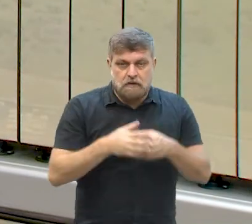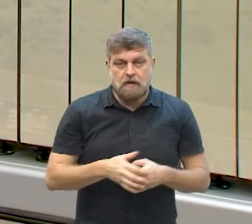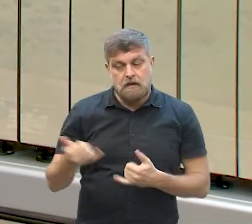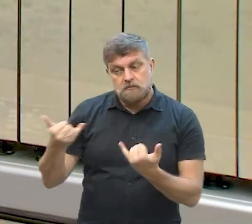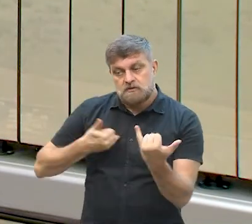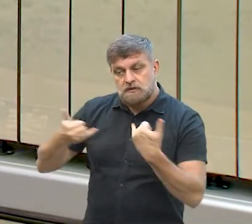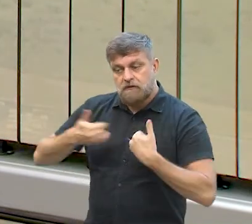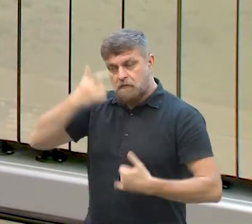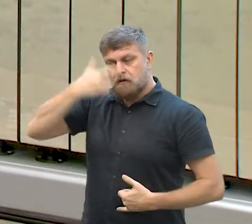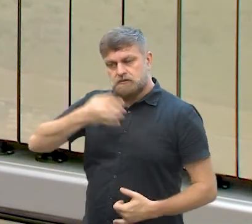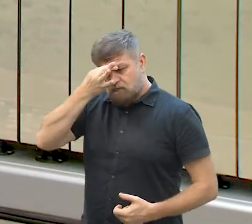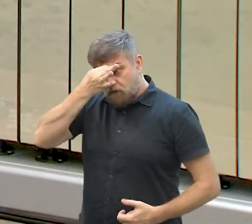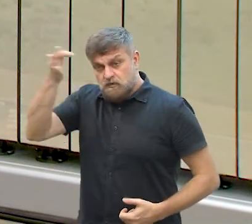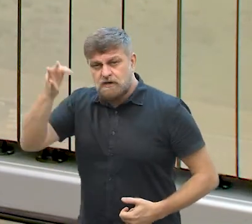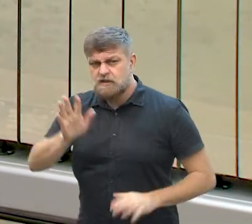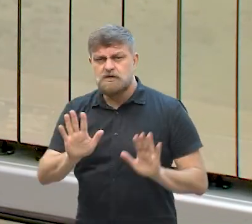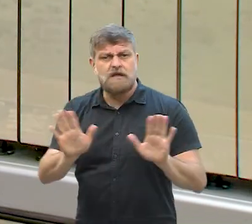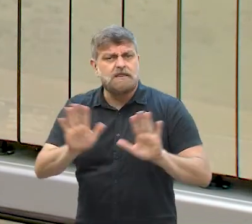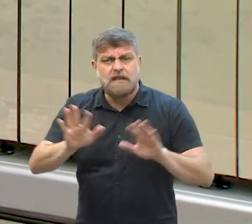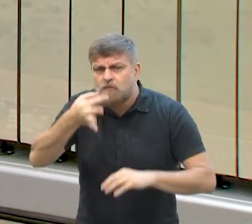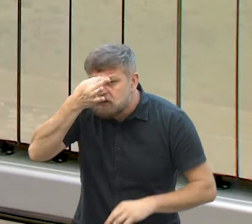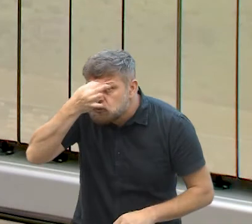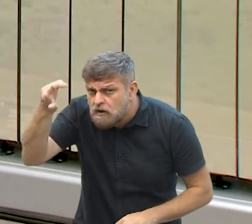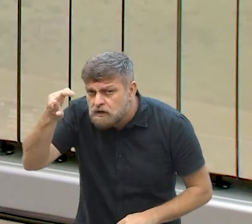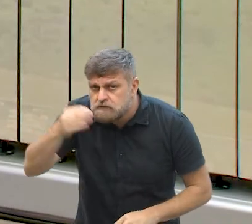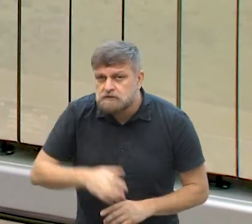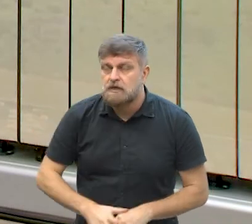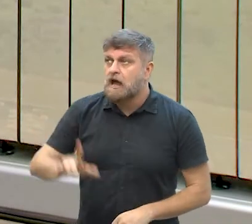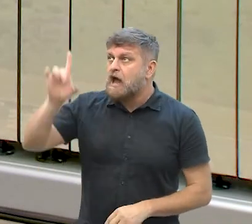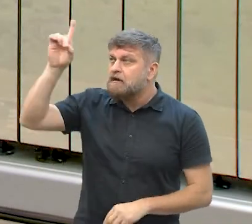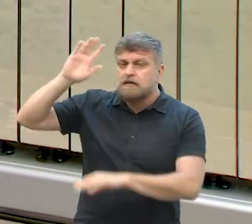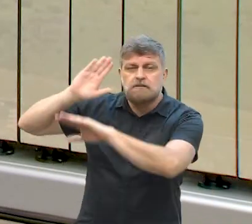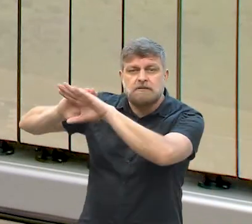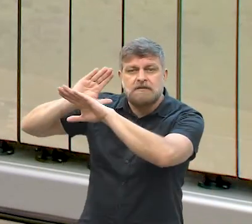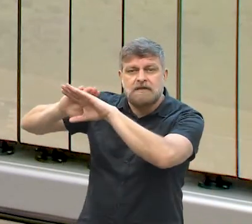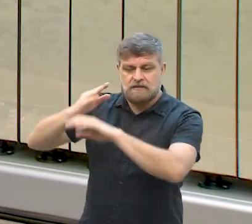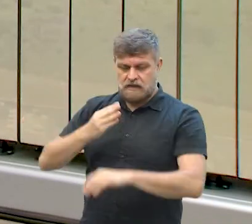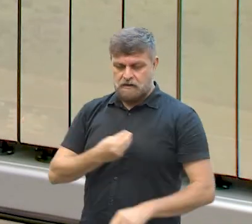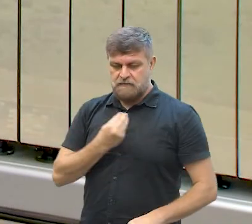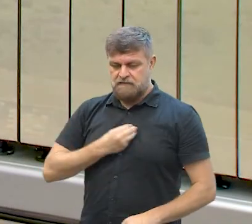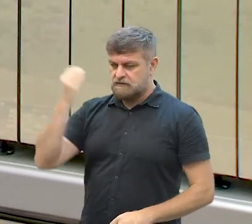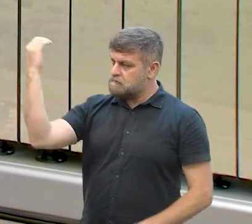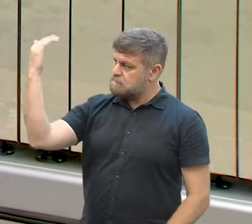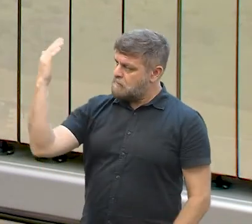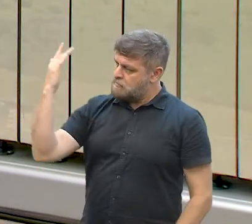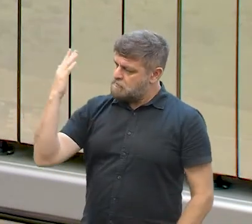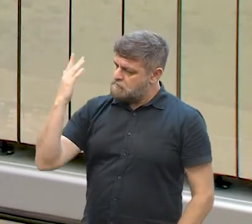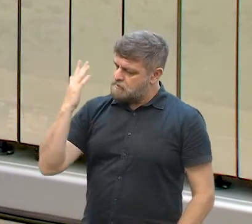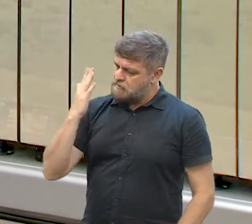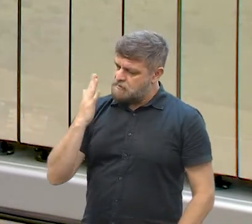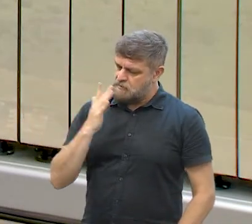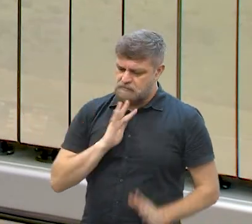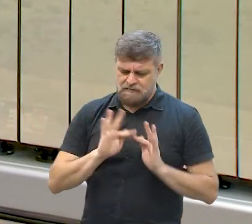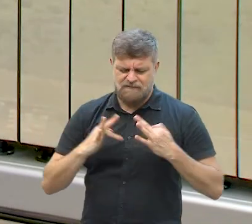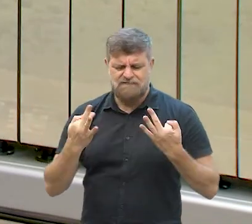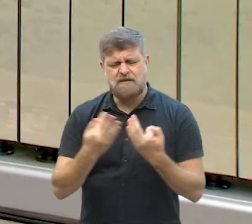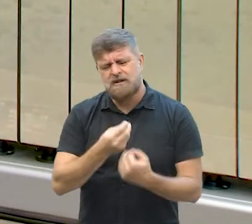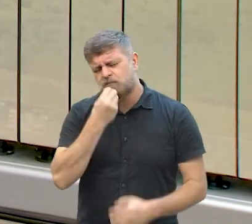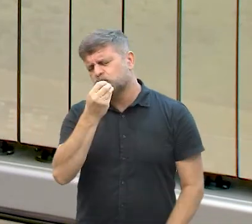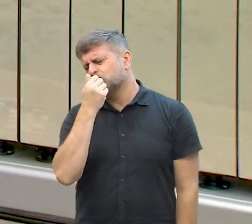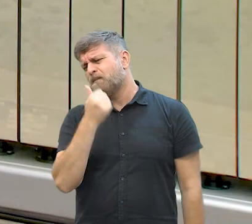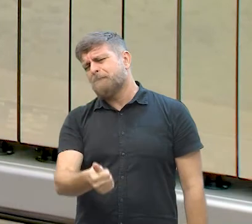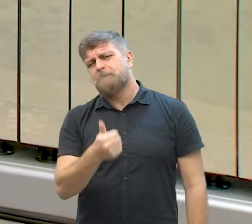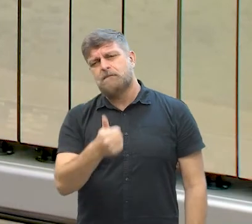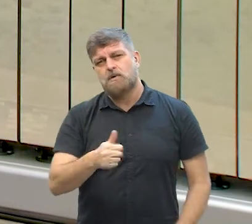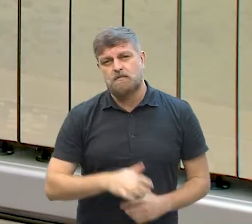nossa, você é uma pessoa de sorte. Eu digo que nem é sorte, eu digo que Deus realmente agindo na minha vida naquele momento, fiquei com uma família